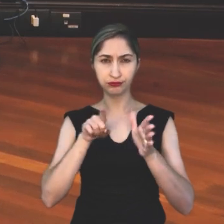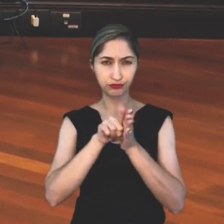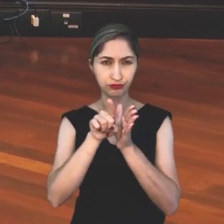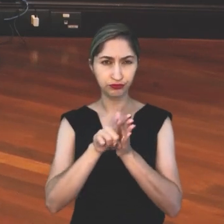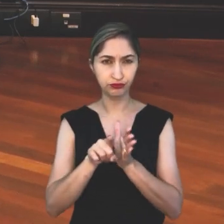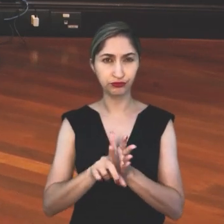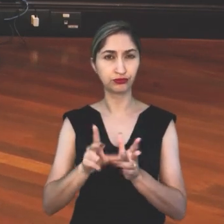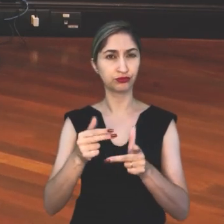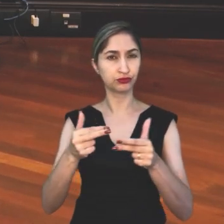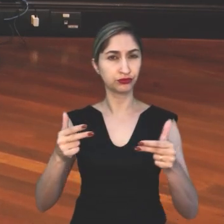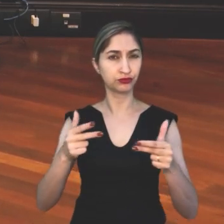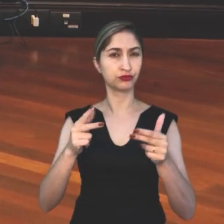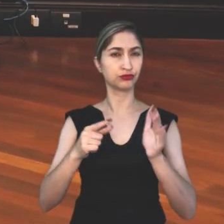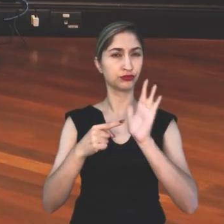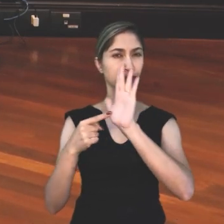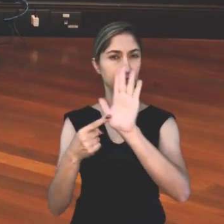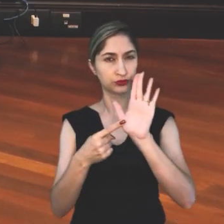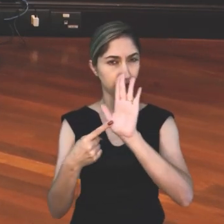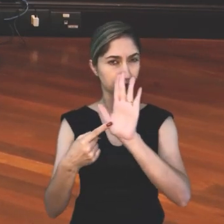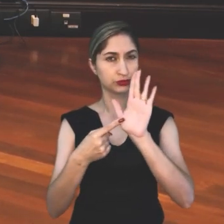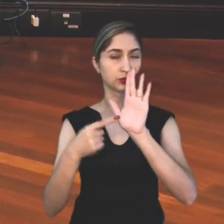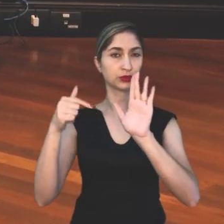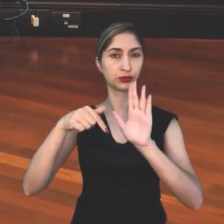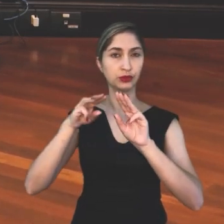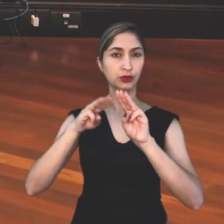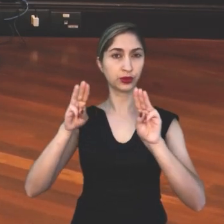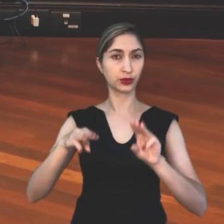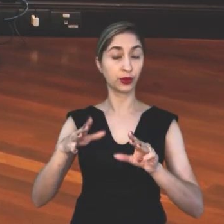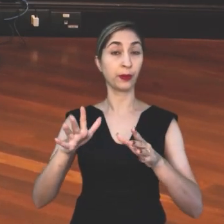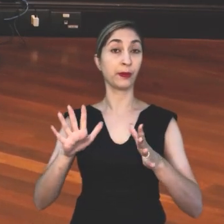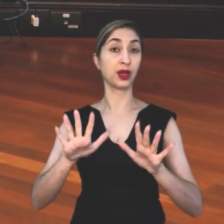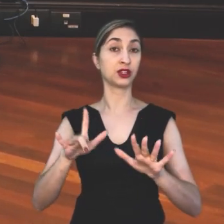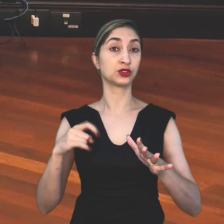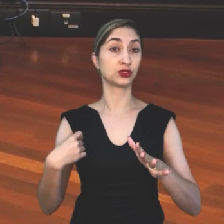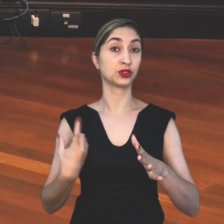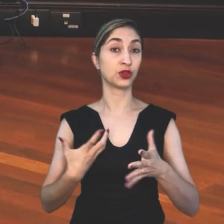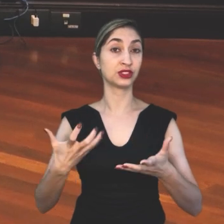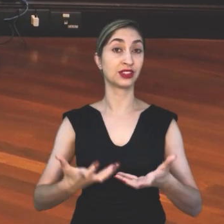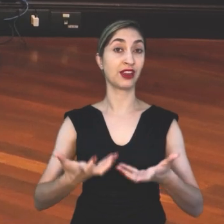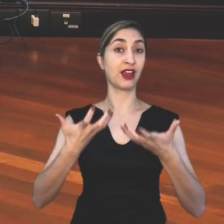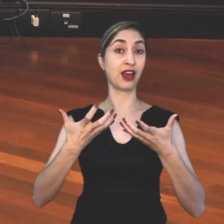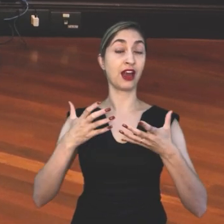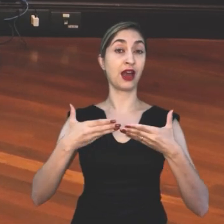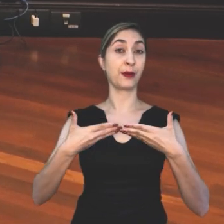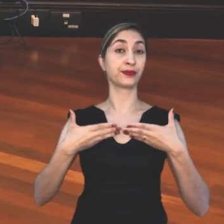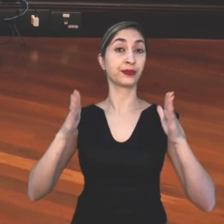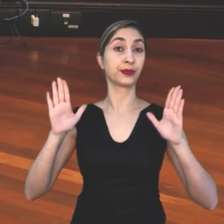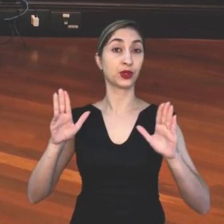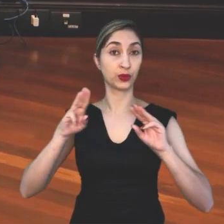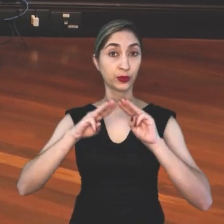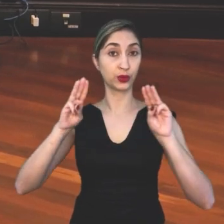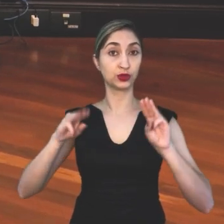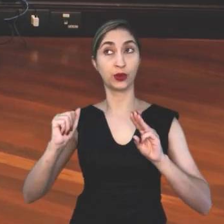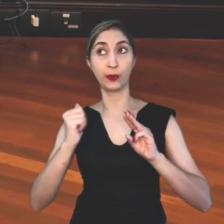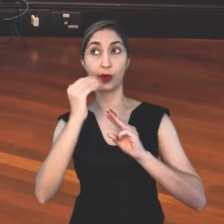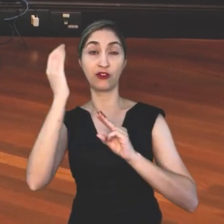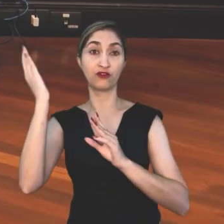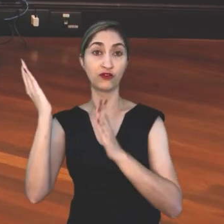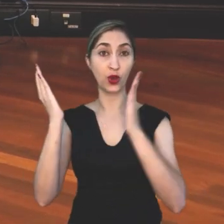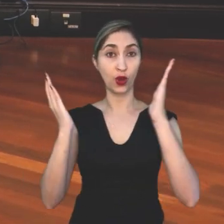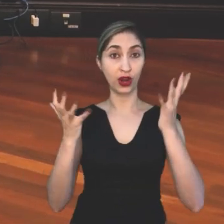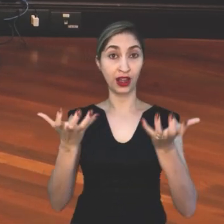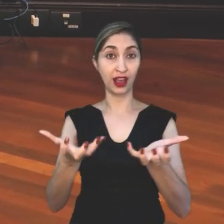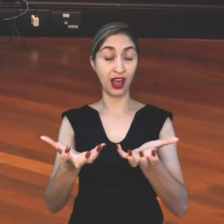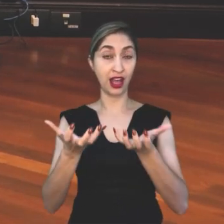de, além de questionar o que o museu tem para mostrar, e ele mostra sempre, como a gente leva esse museu para além dessas paredes. Então ele nasce